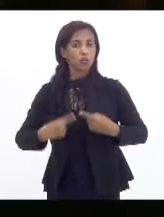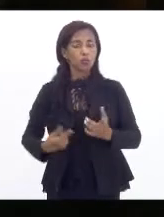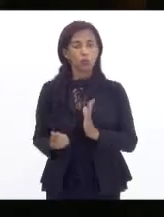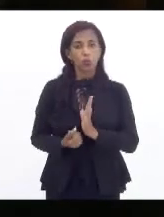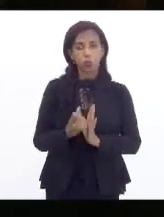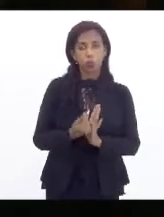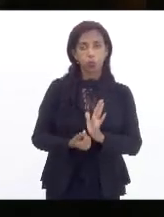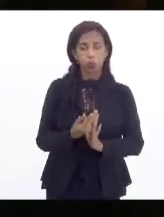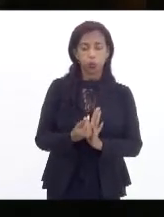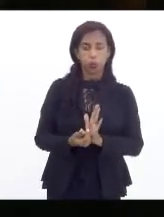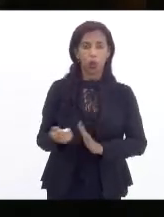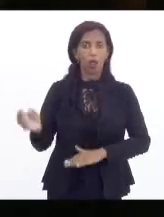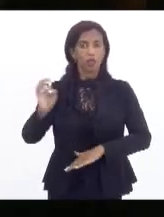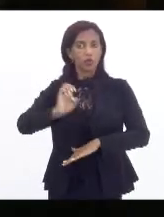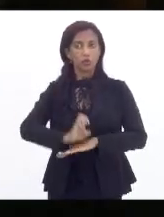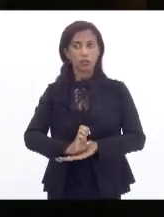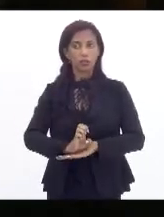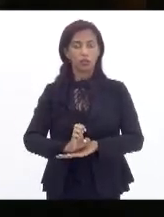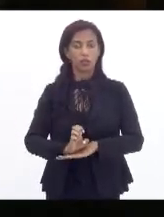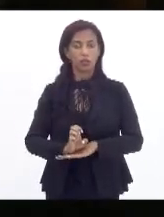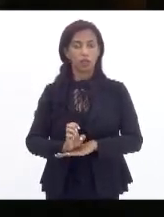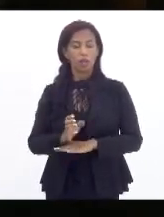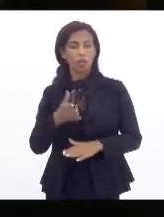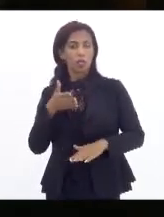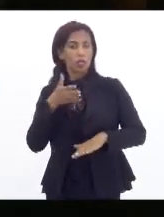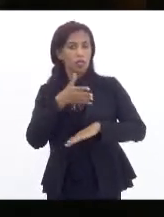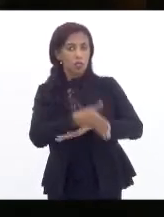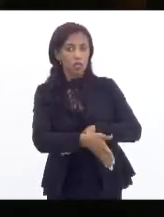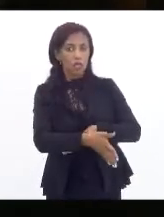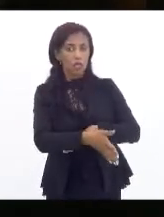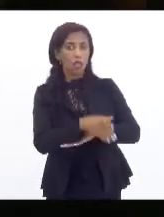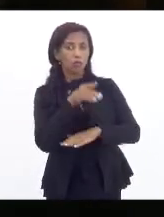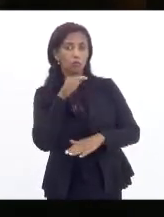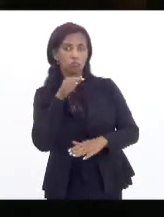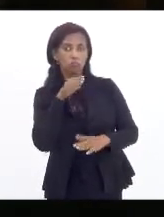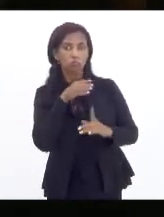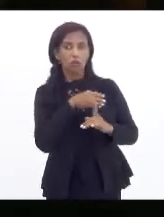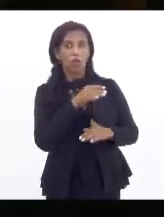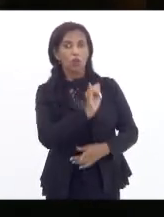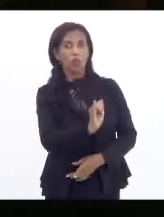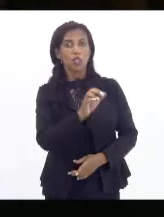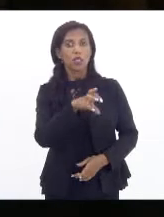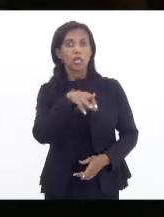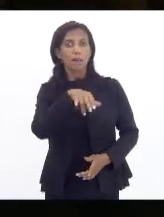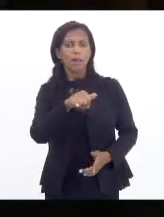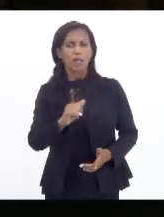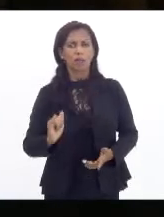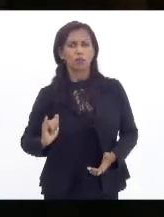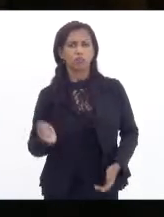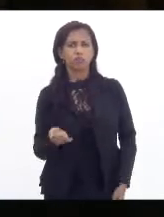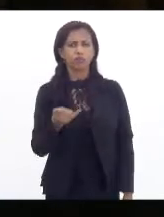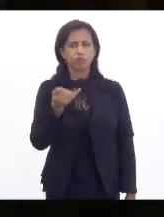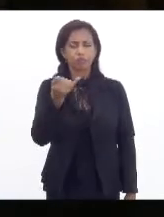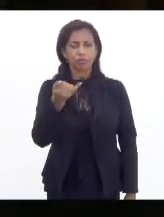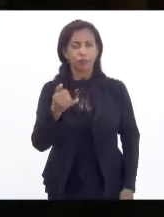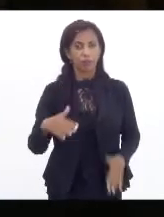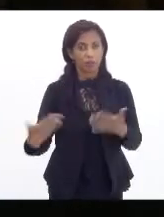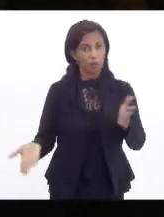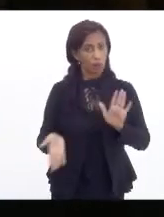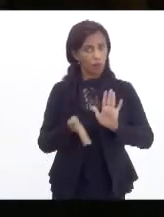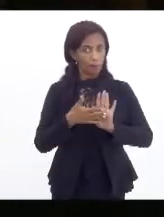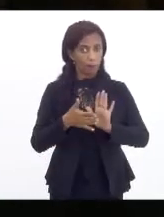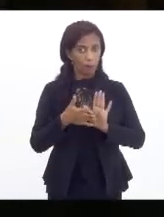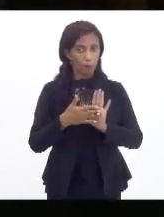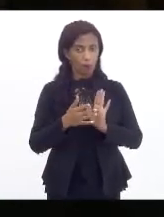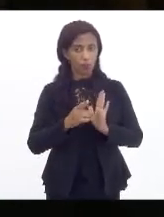tributárias estaduais, centrando fogo exatamente no ICMS. Então, a proposta